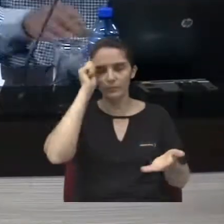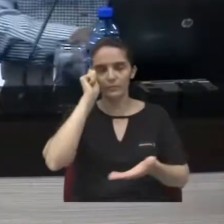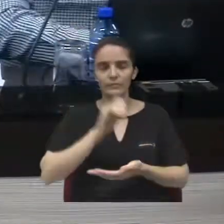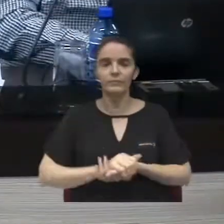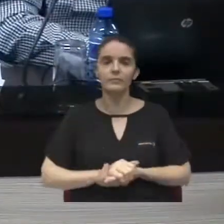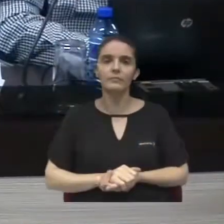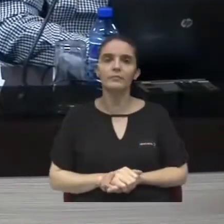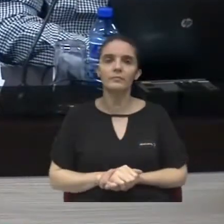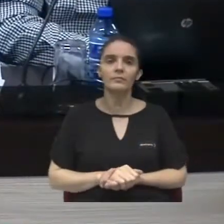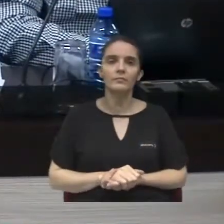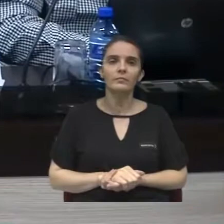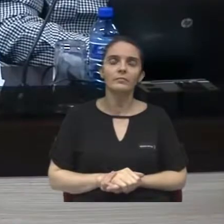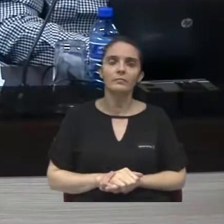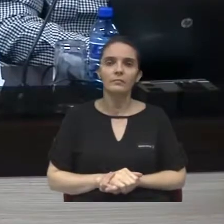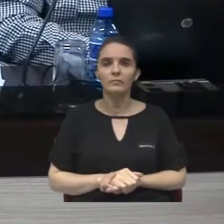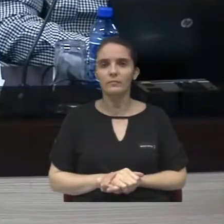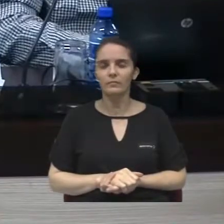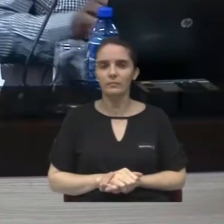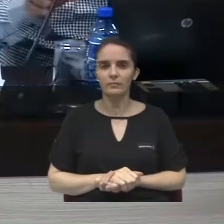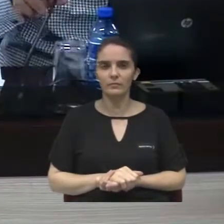executivo.